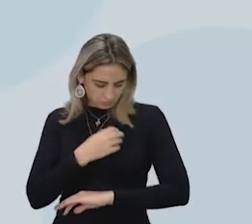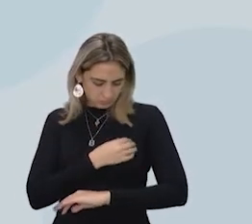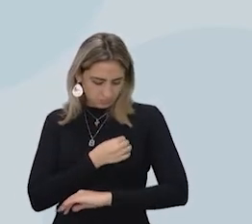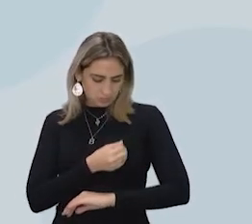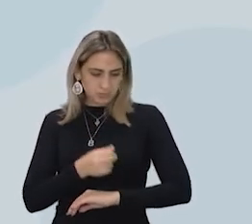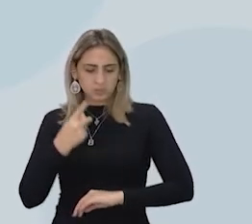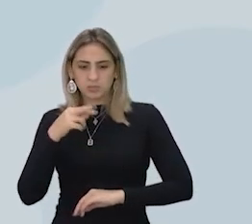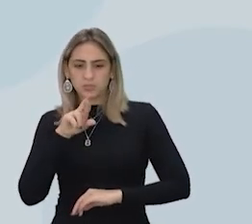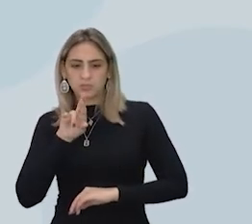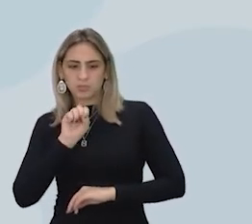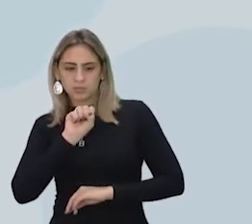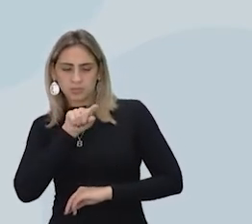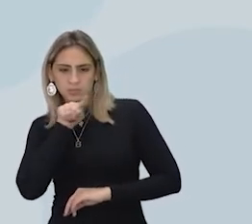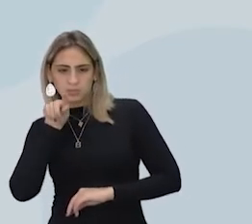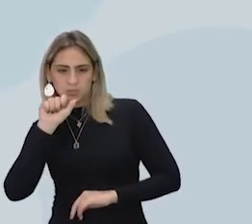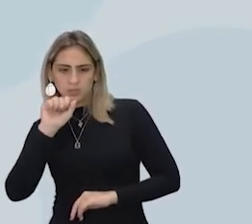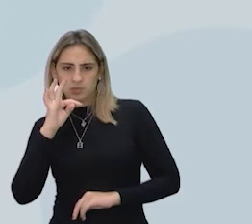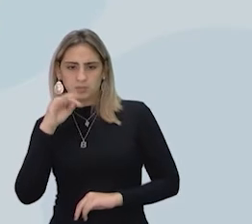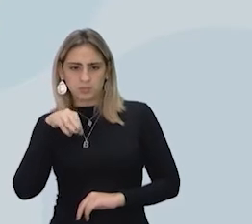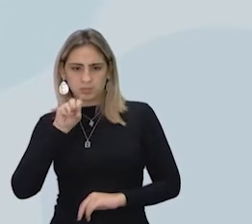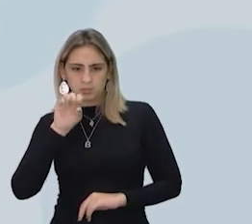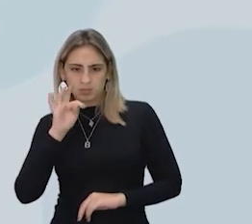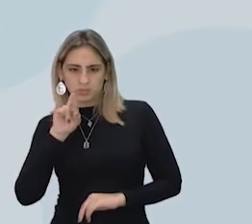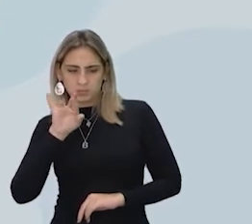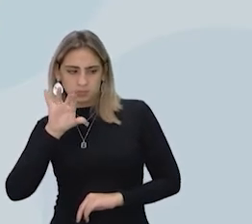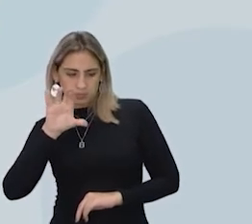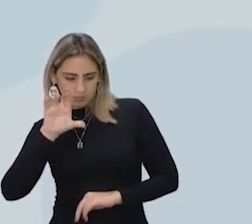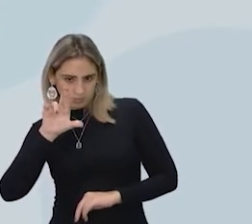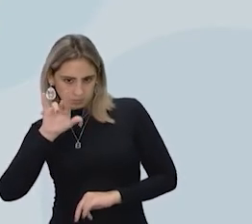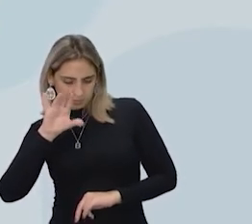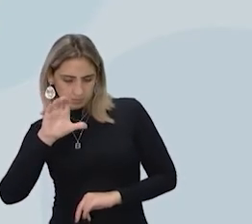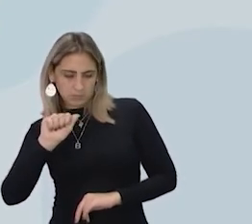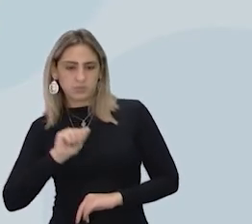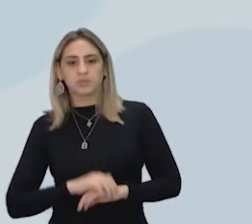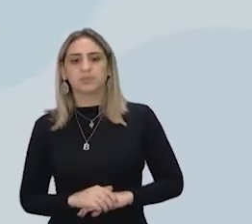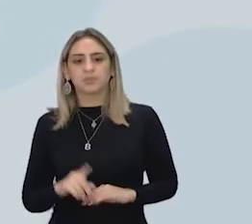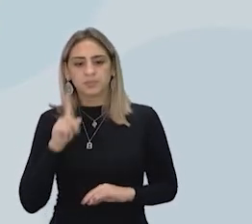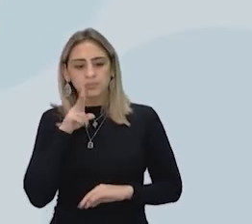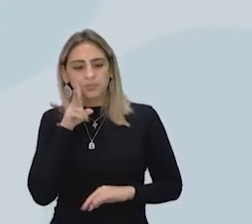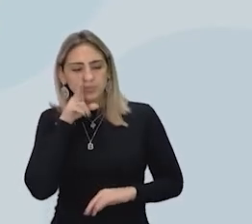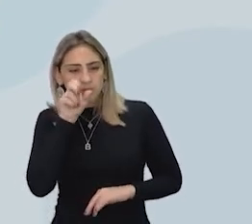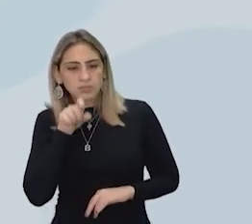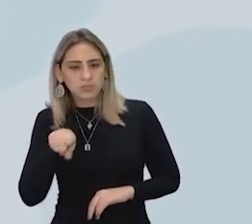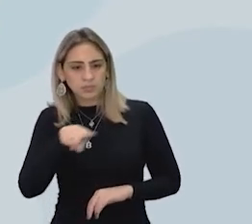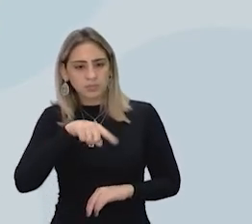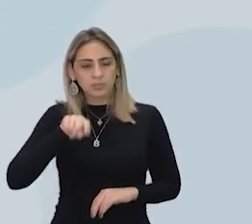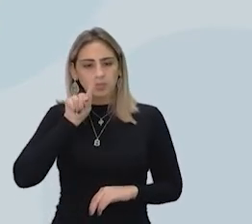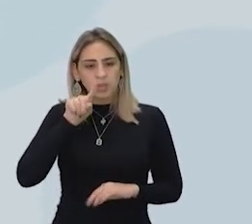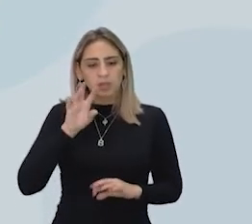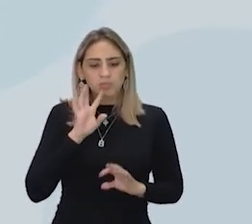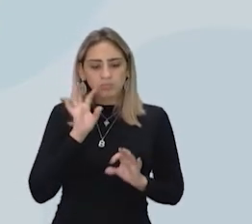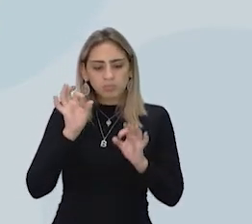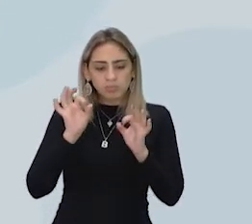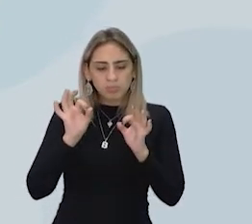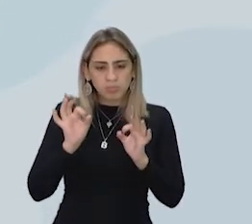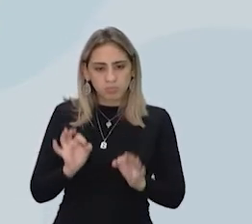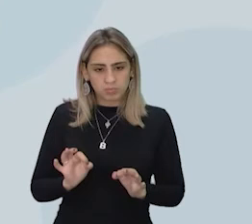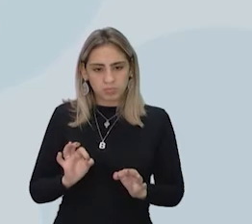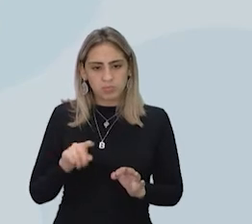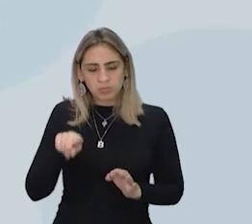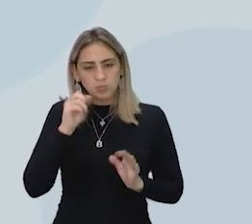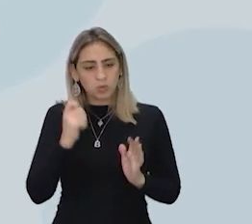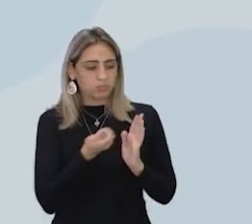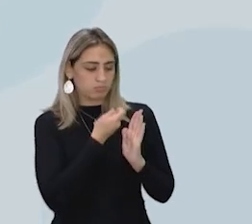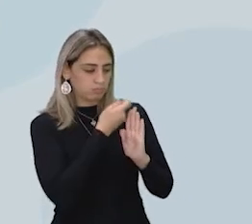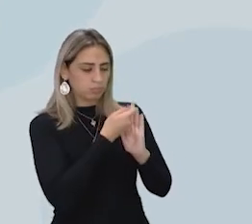pressão atmosférica. O que é a pressão atmosférica? Ó, é a força, isso é uma definição que vocês podem